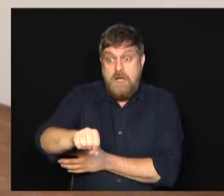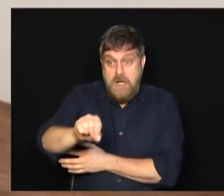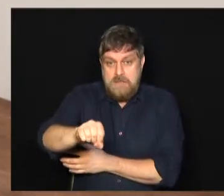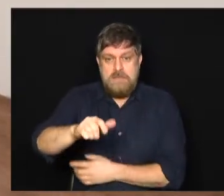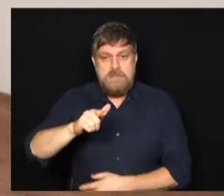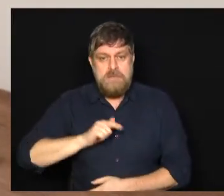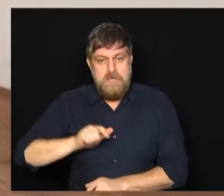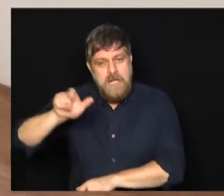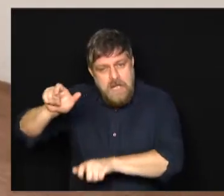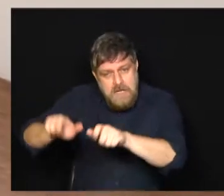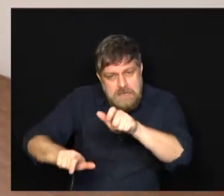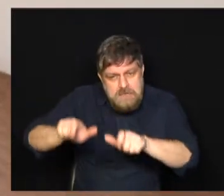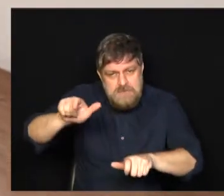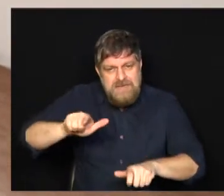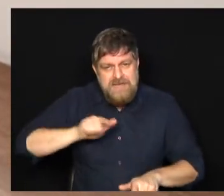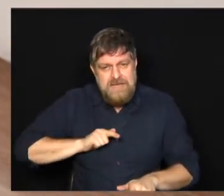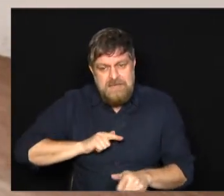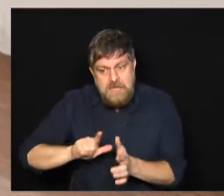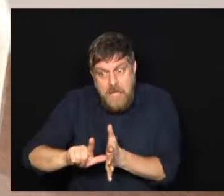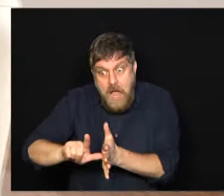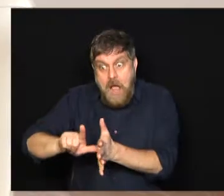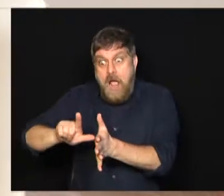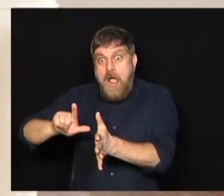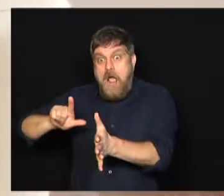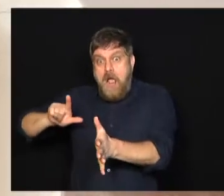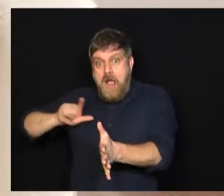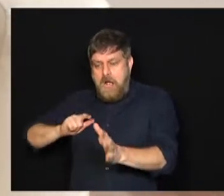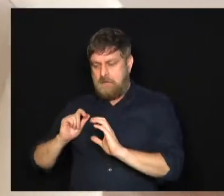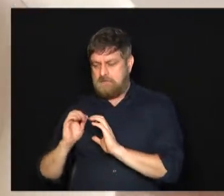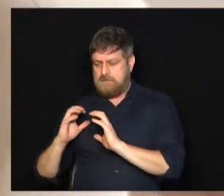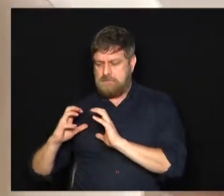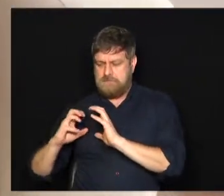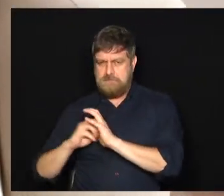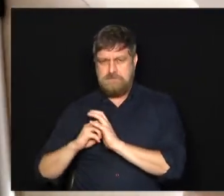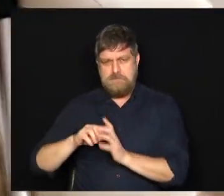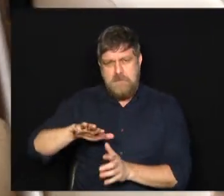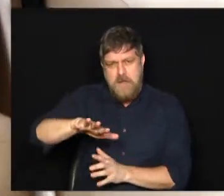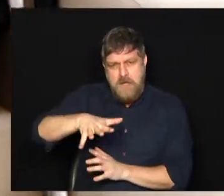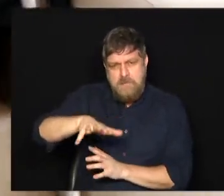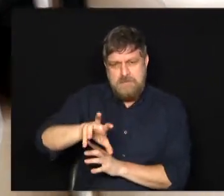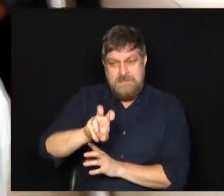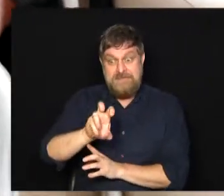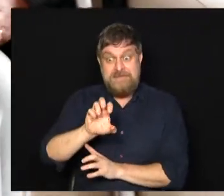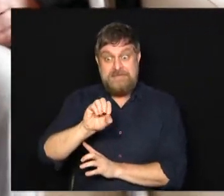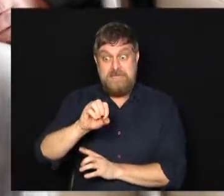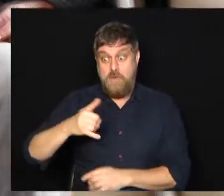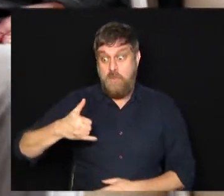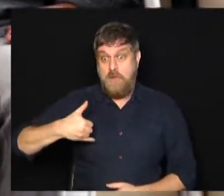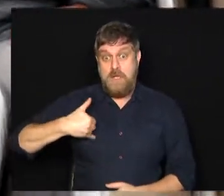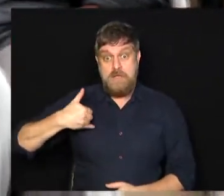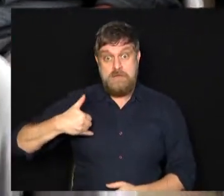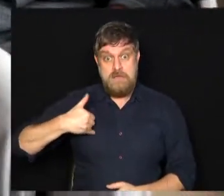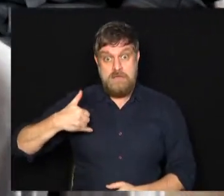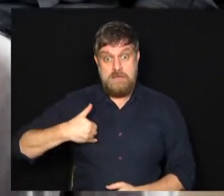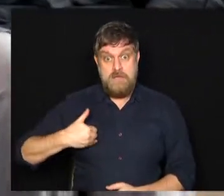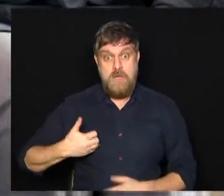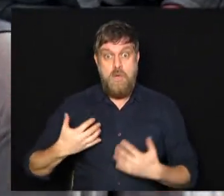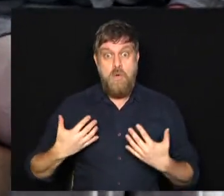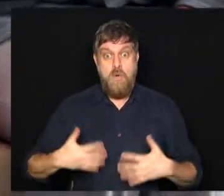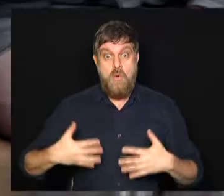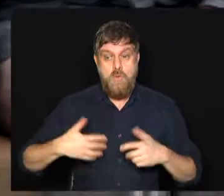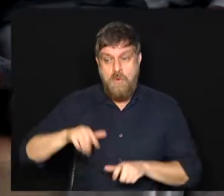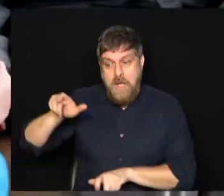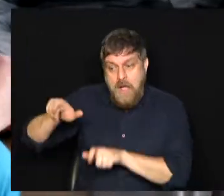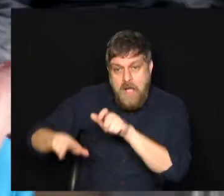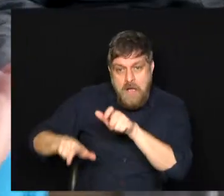Essas pessoas que têm o início pré-senil, normalmente por volta dos 50 anos, essas pessoas, elas